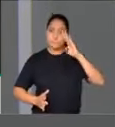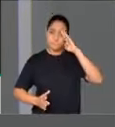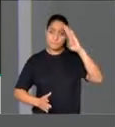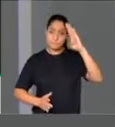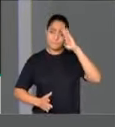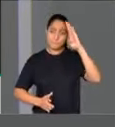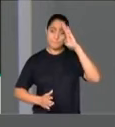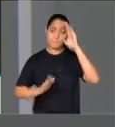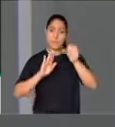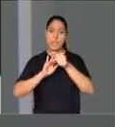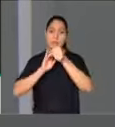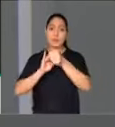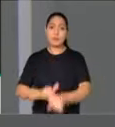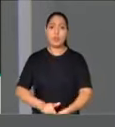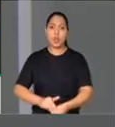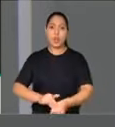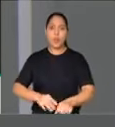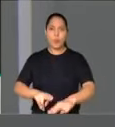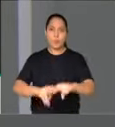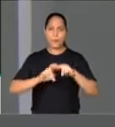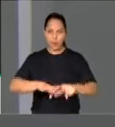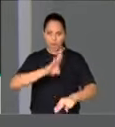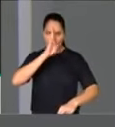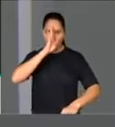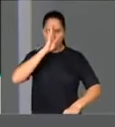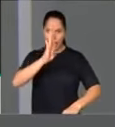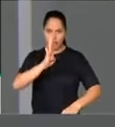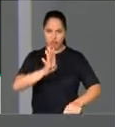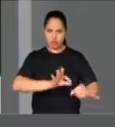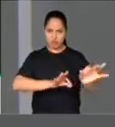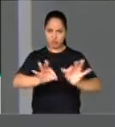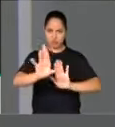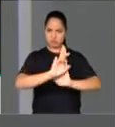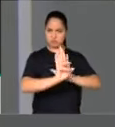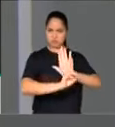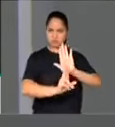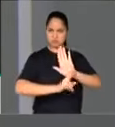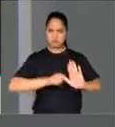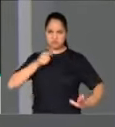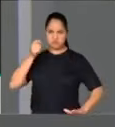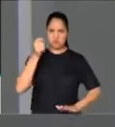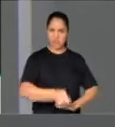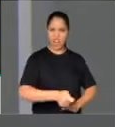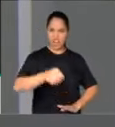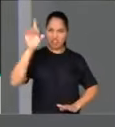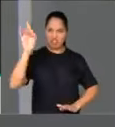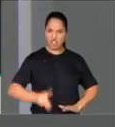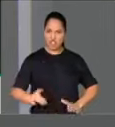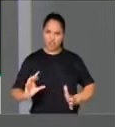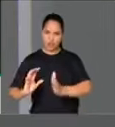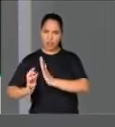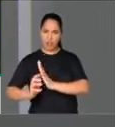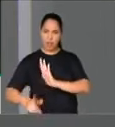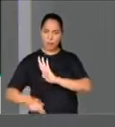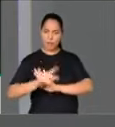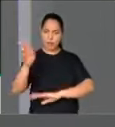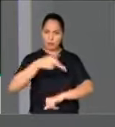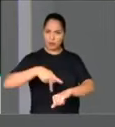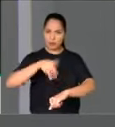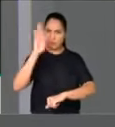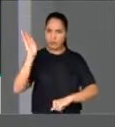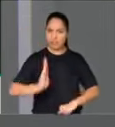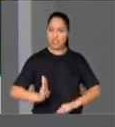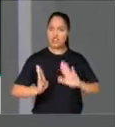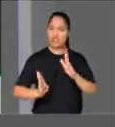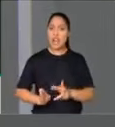pela pressão heteronormativa que faz parte da ascensão do discurso fascista e da extrema-direita do nosso país. 50 anos de